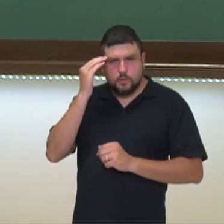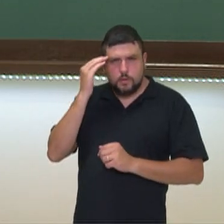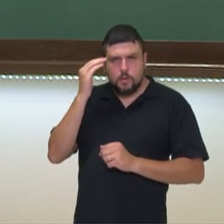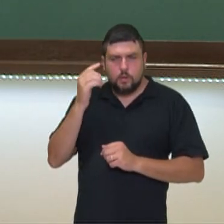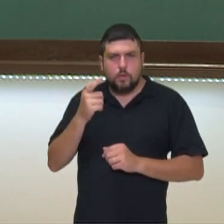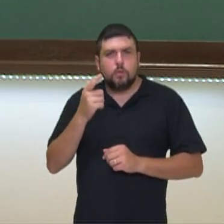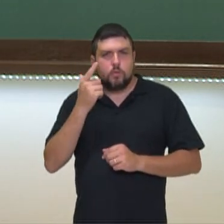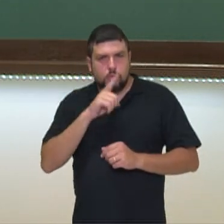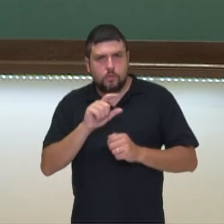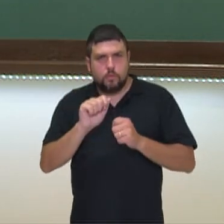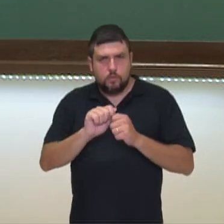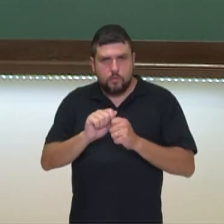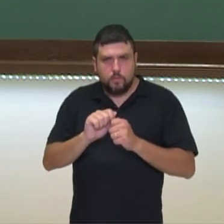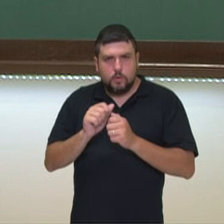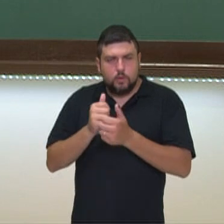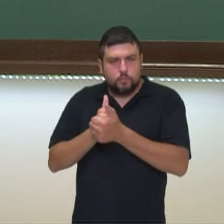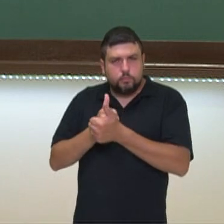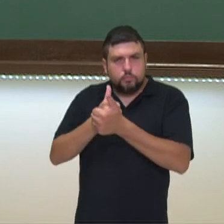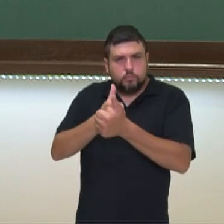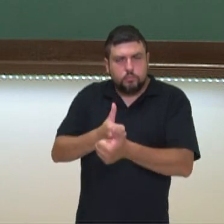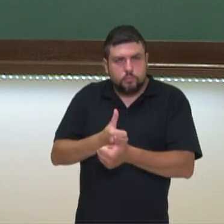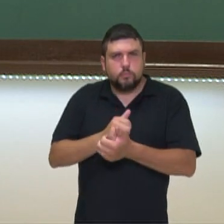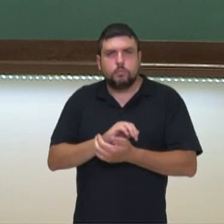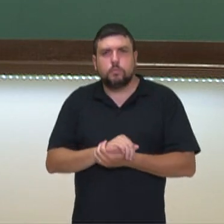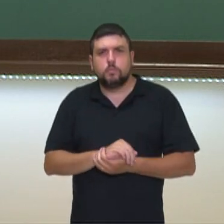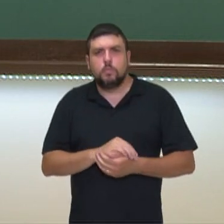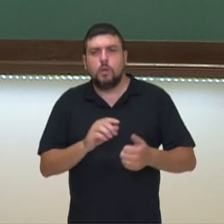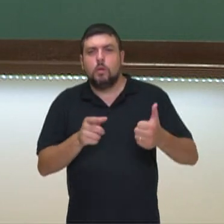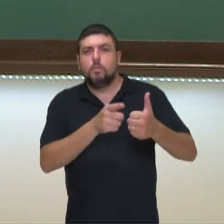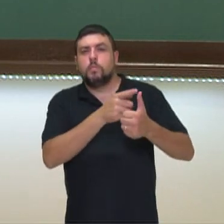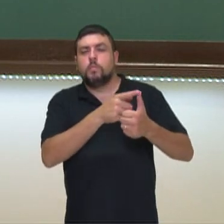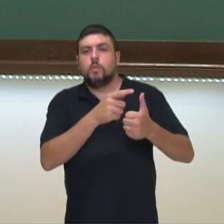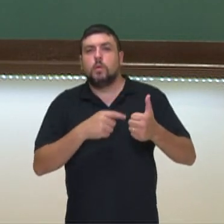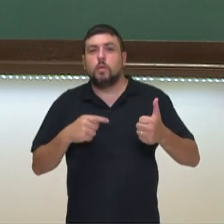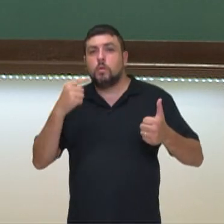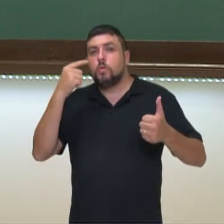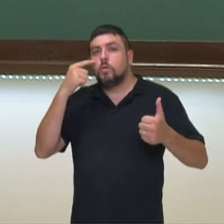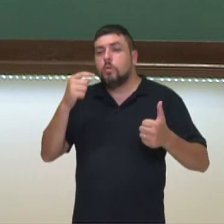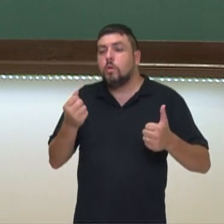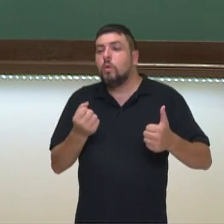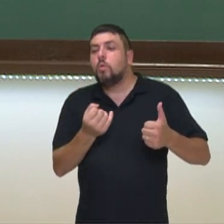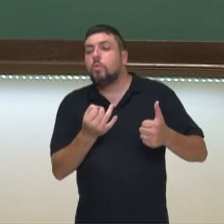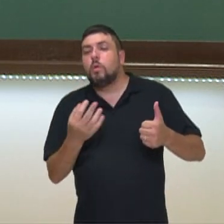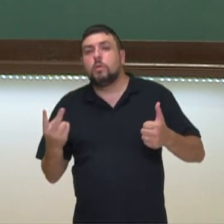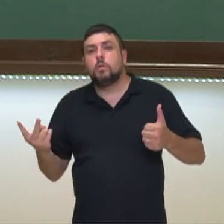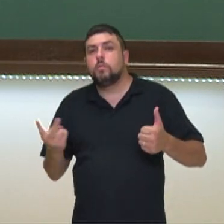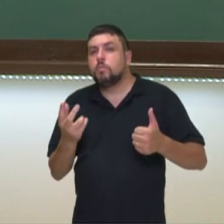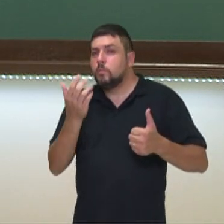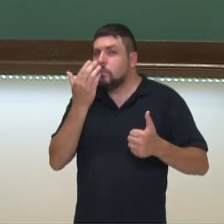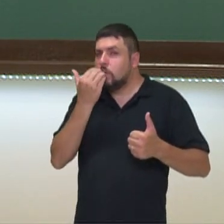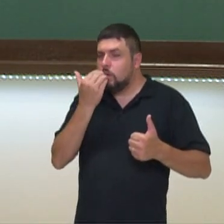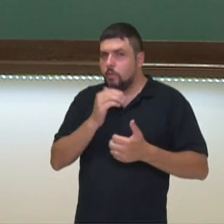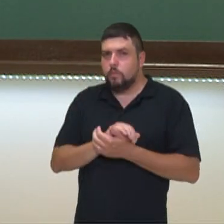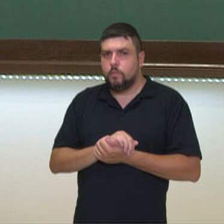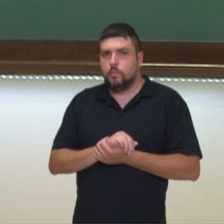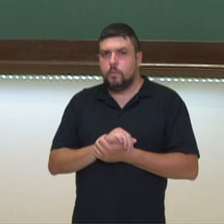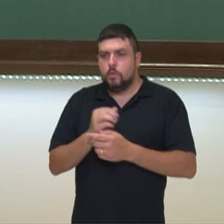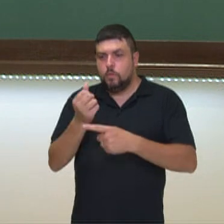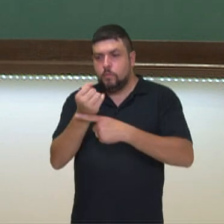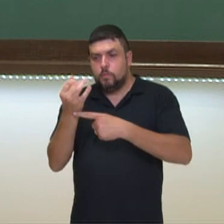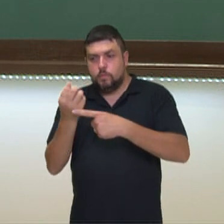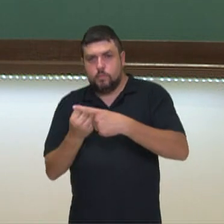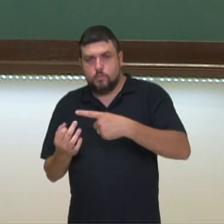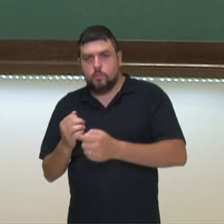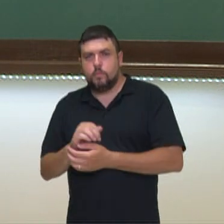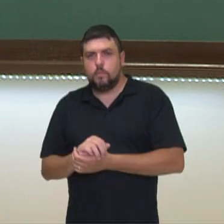o exercício? Você conseguiu acompanhar o passo a passo? Então, primeiro, eu descobri quanto de chocolate as duas meninas comeram, na forma de fração.